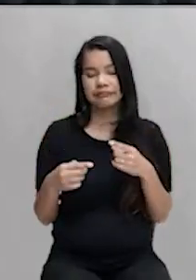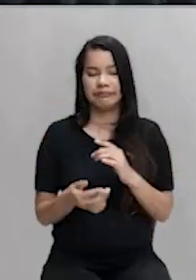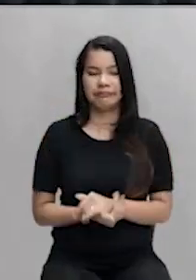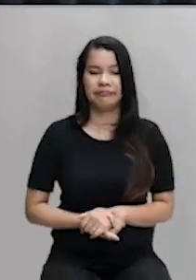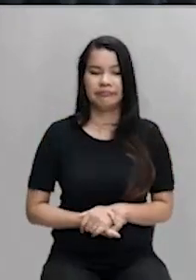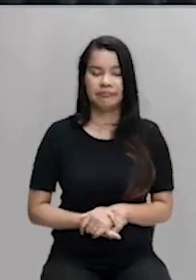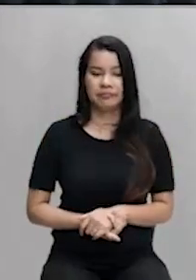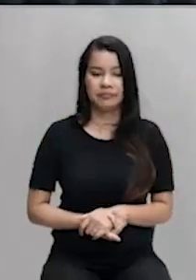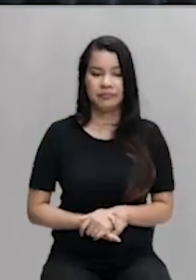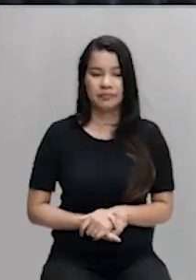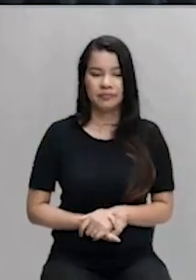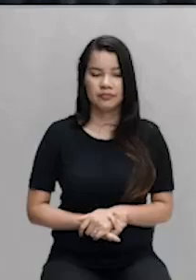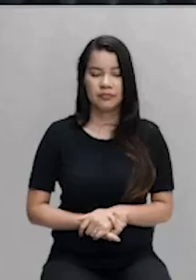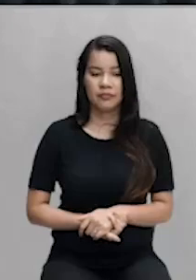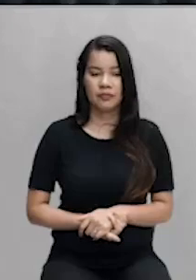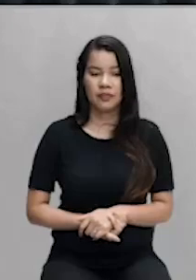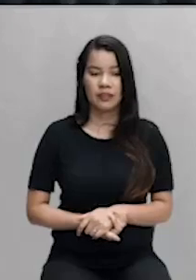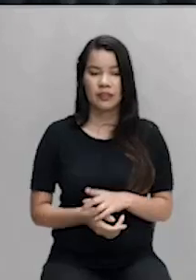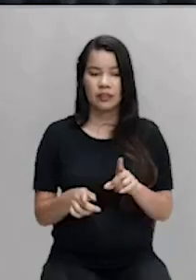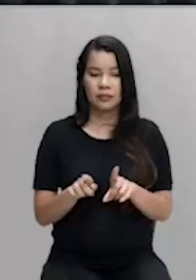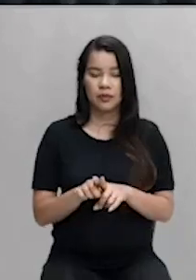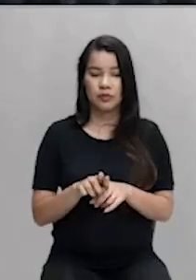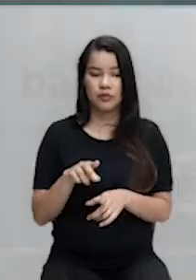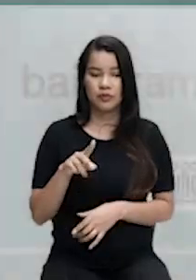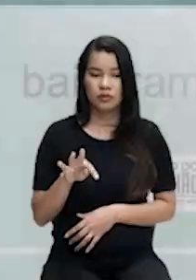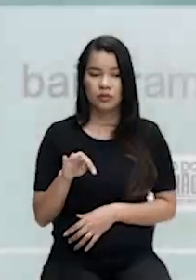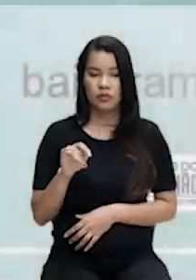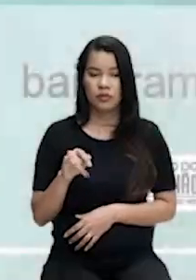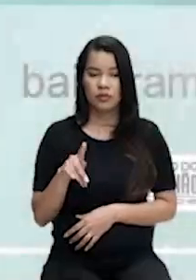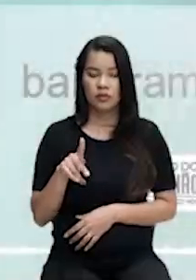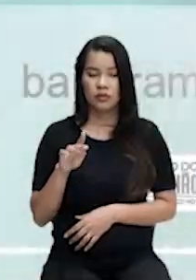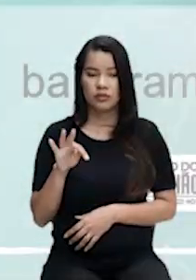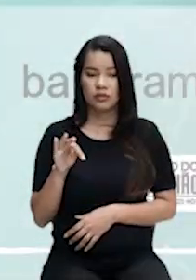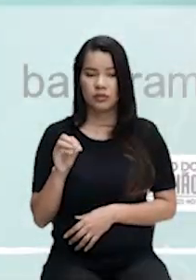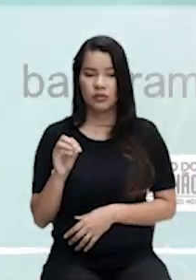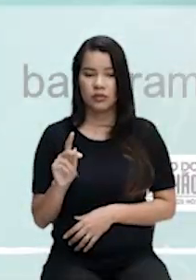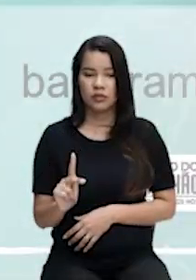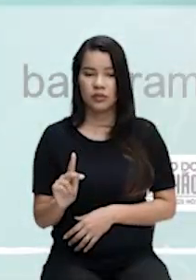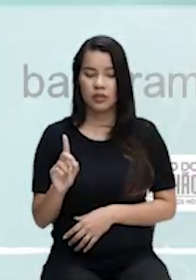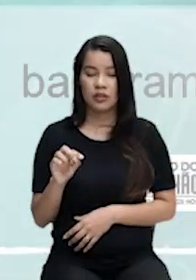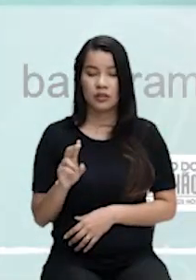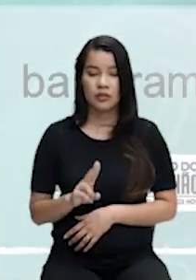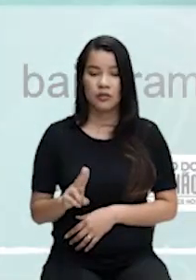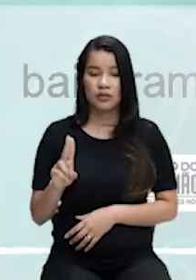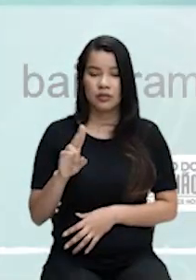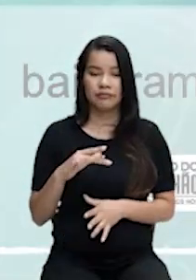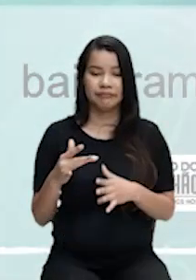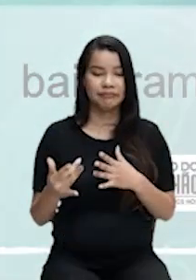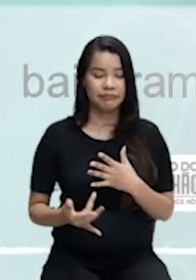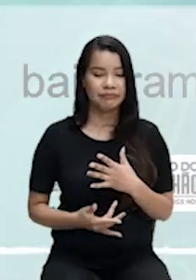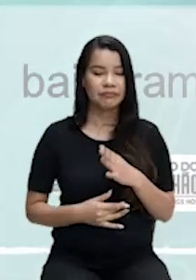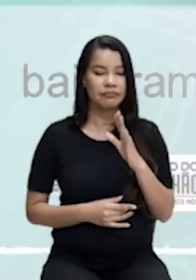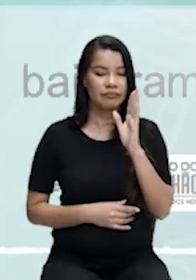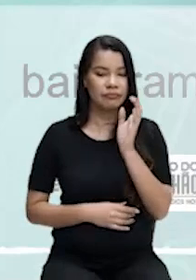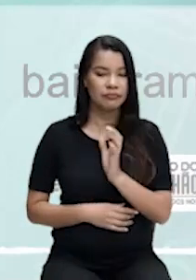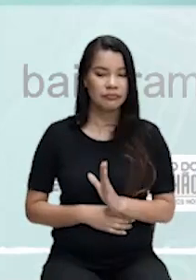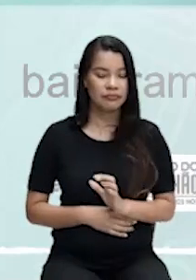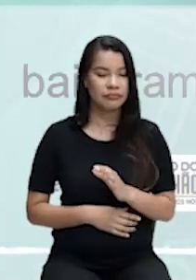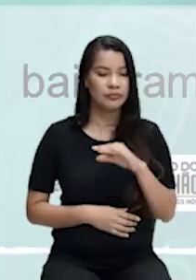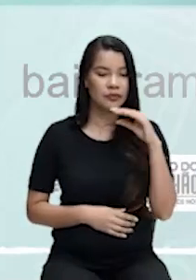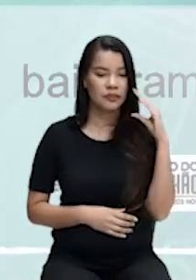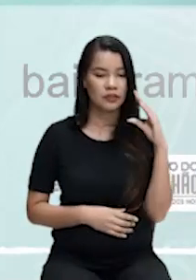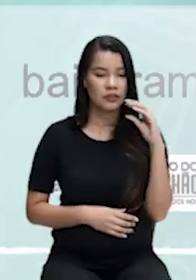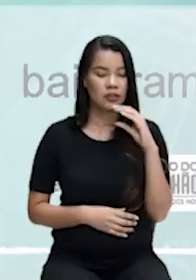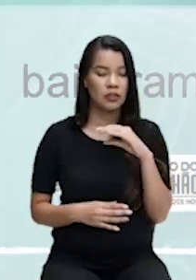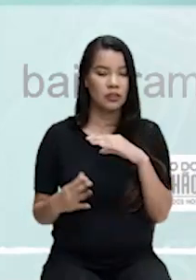Twitter. O TikTok é uma das redes sociais mais usadas no Brasil por adolescentes, celebridades e